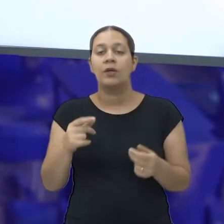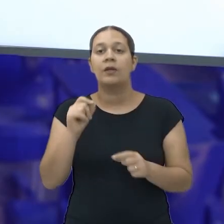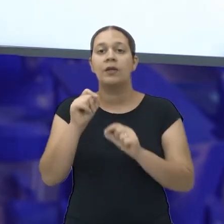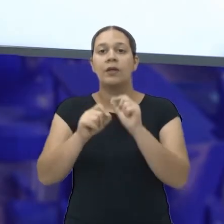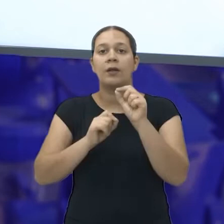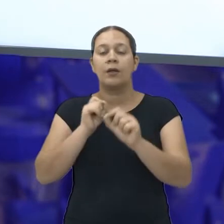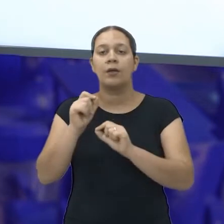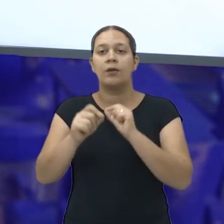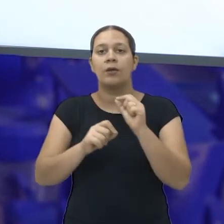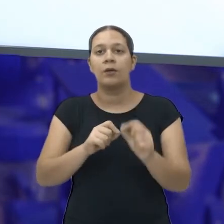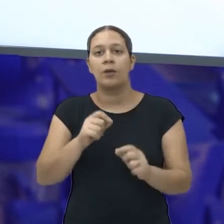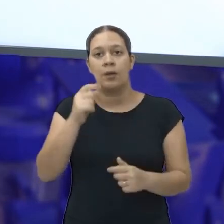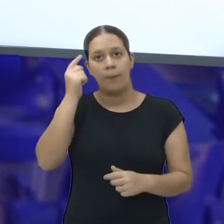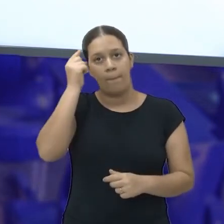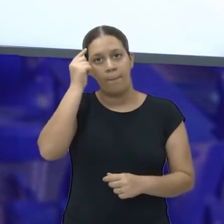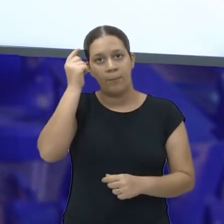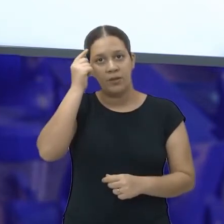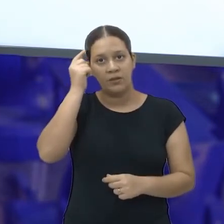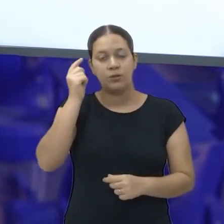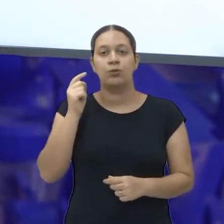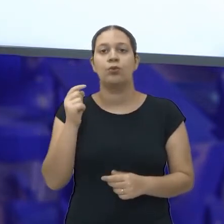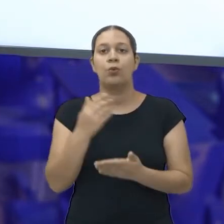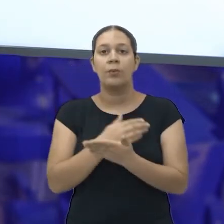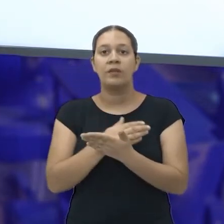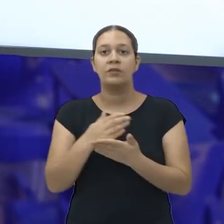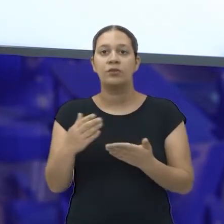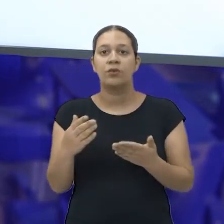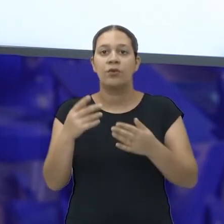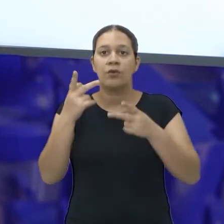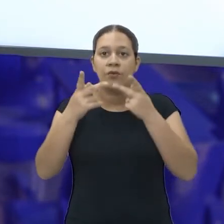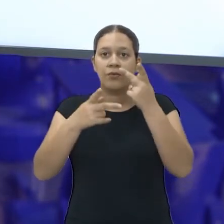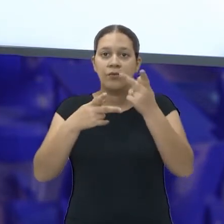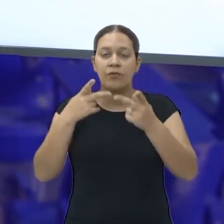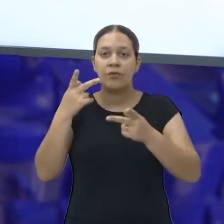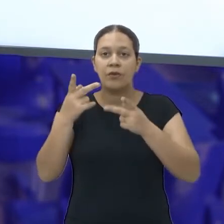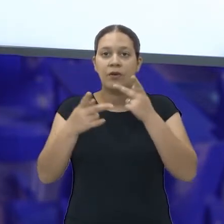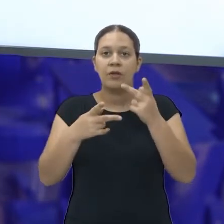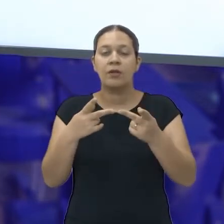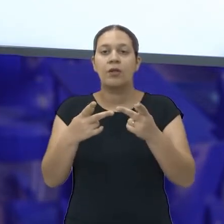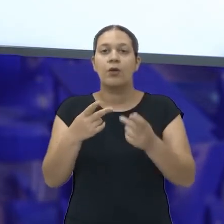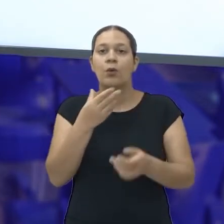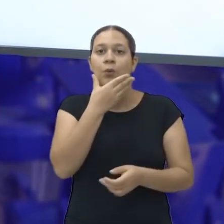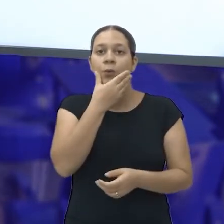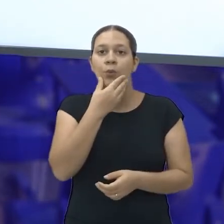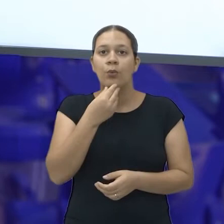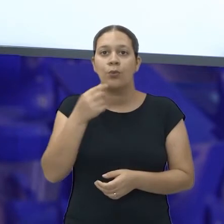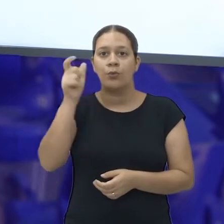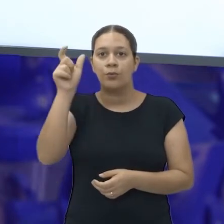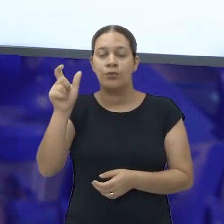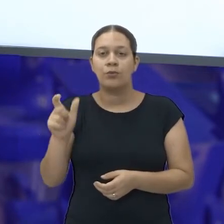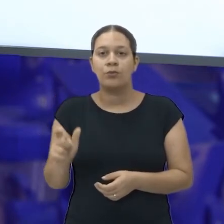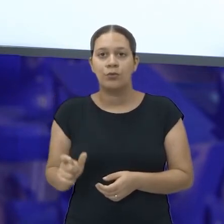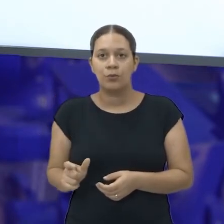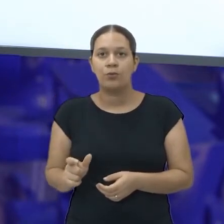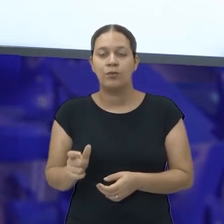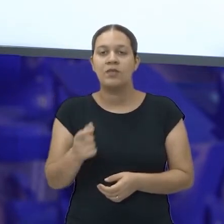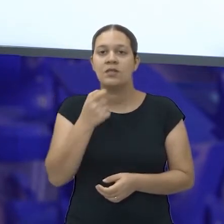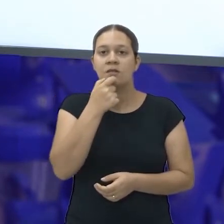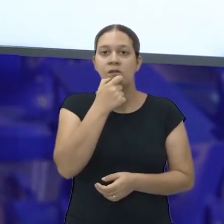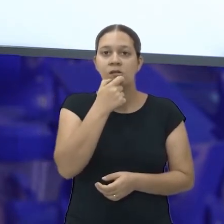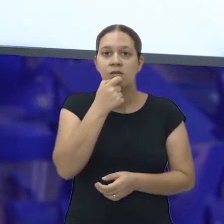nesses direitos e começou a falar sobre eles primeiro foi um iluminista inglês chamado de John